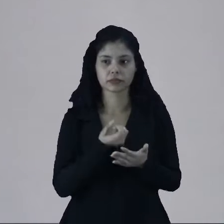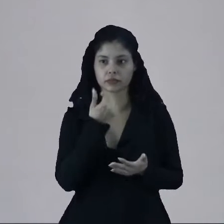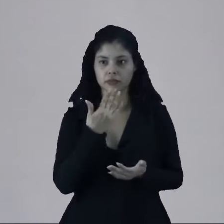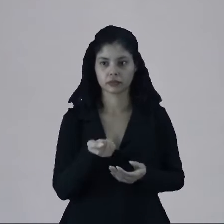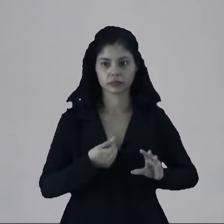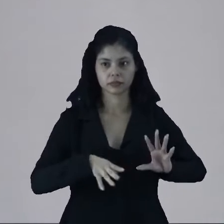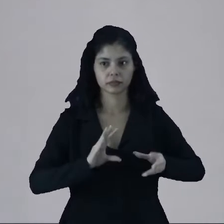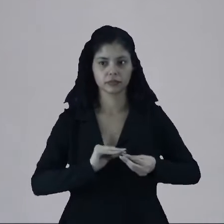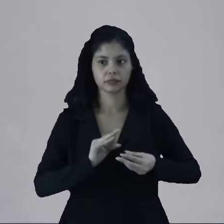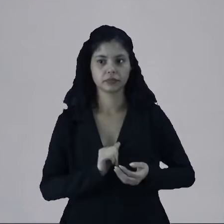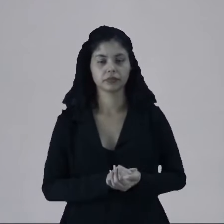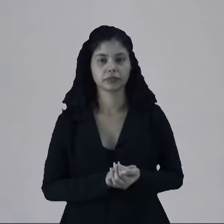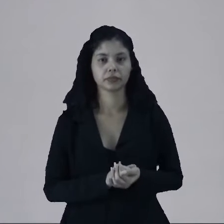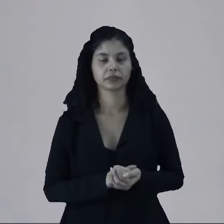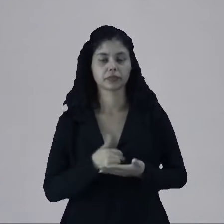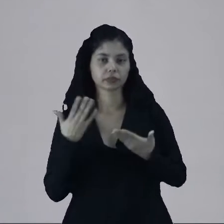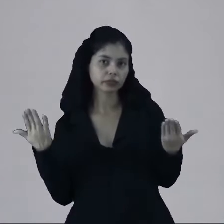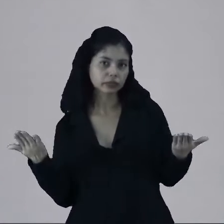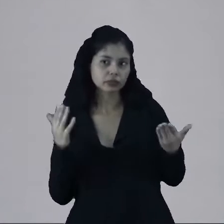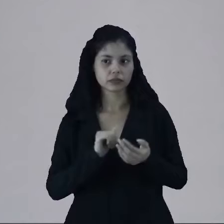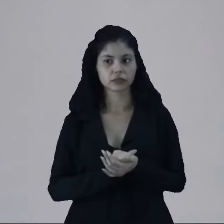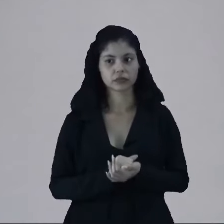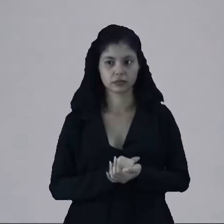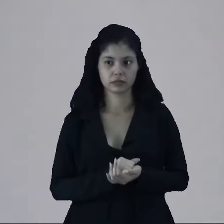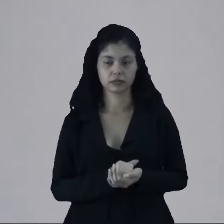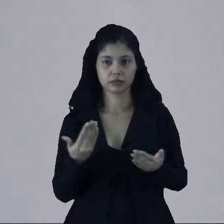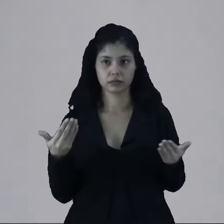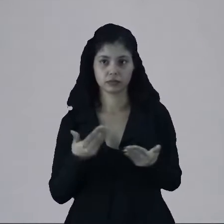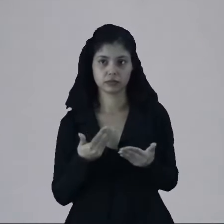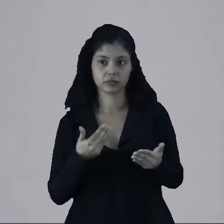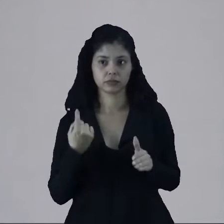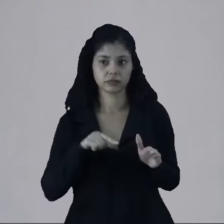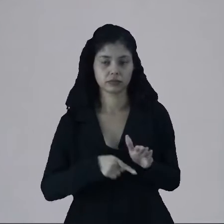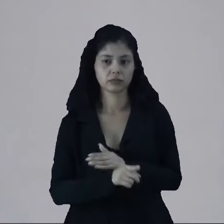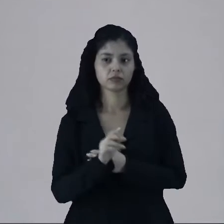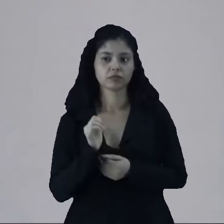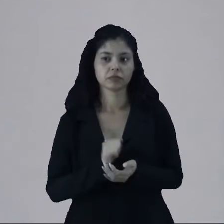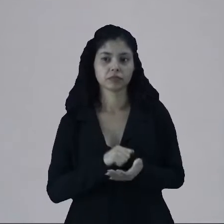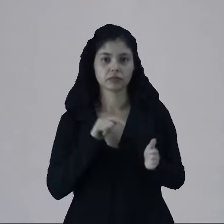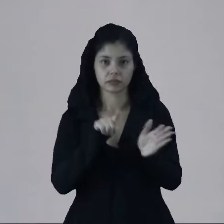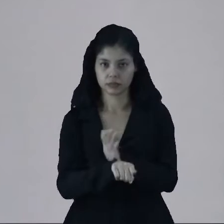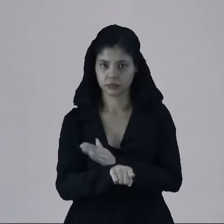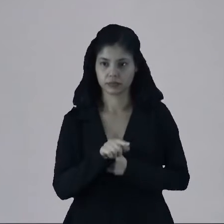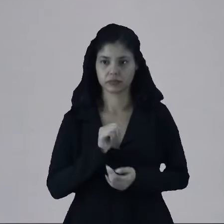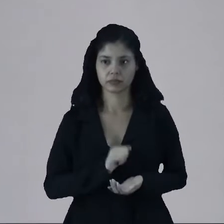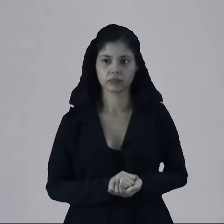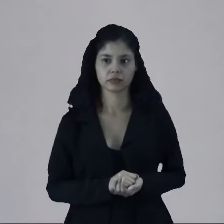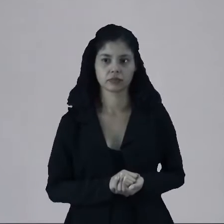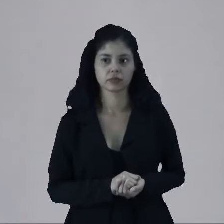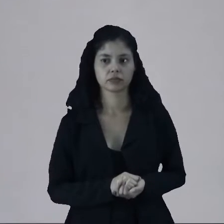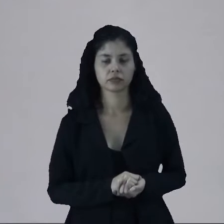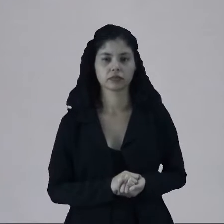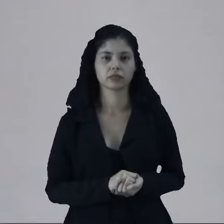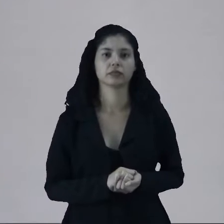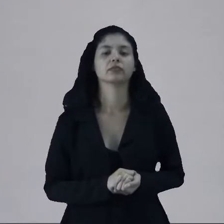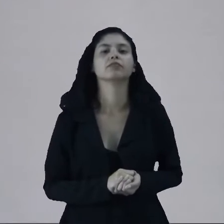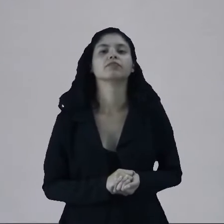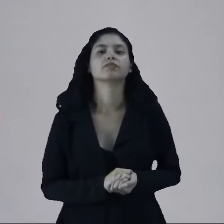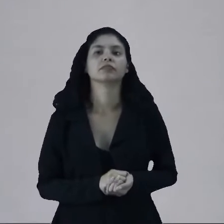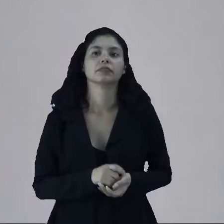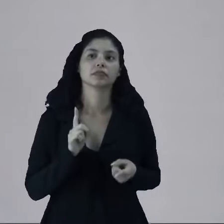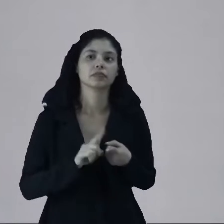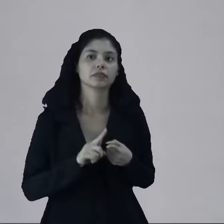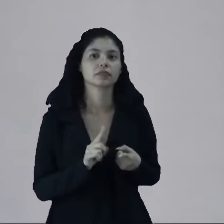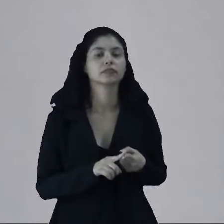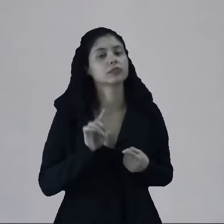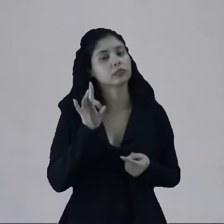beleza, fechou, já entendi isso aí. Vamos trabalhar agora dentro de uma questão, que agora o bicho vai pegar,